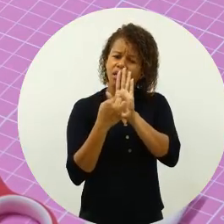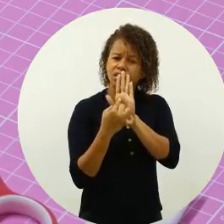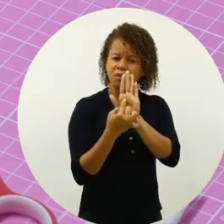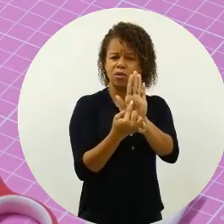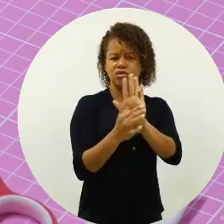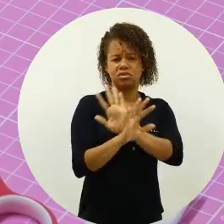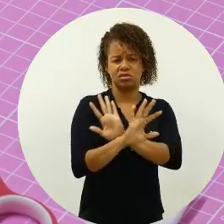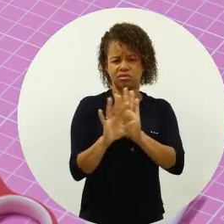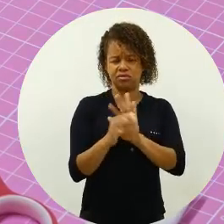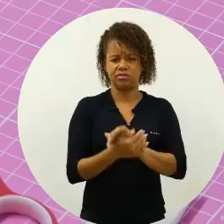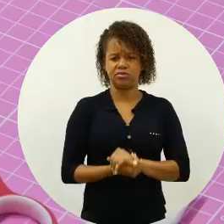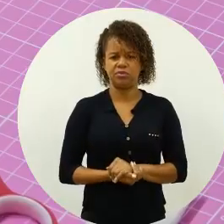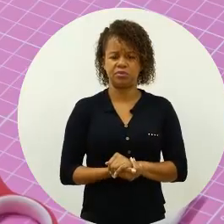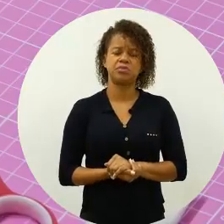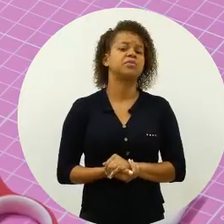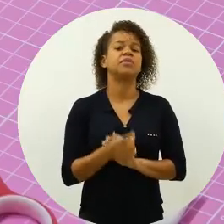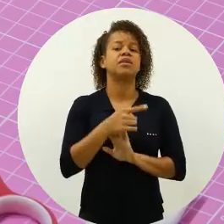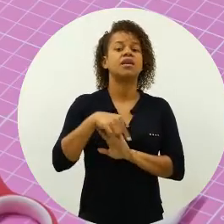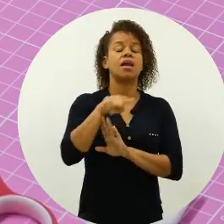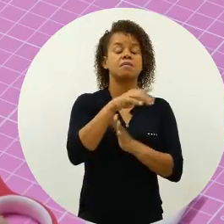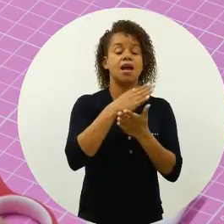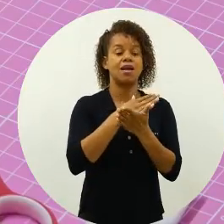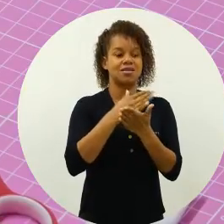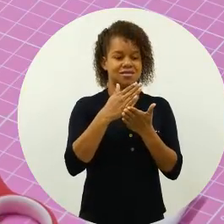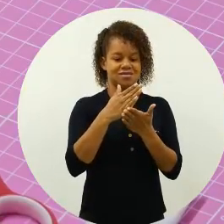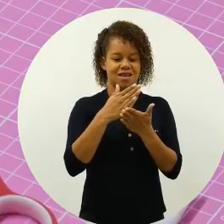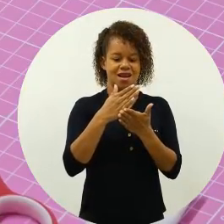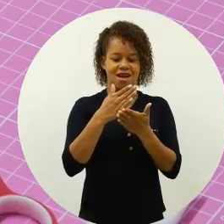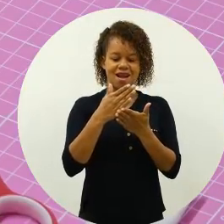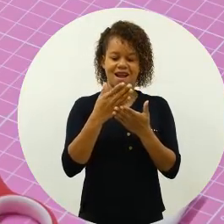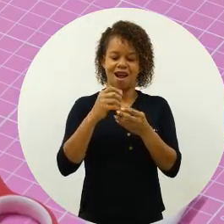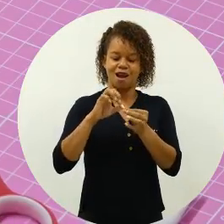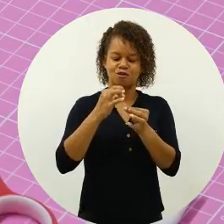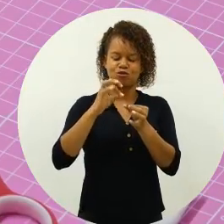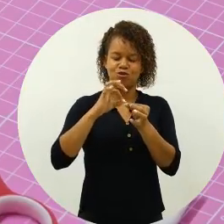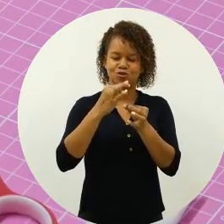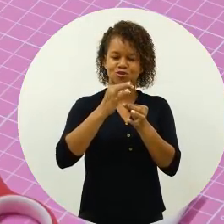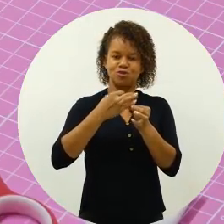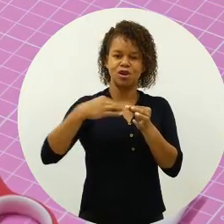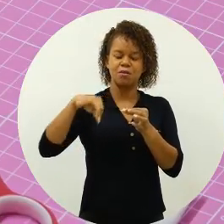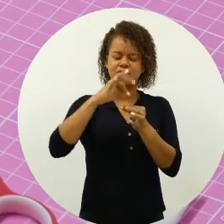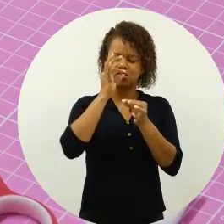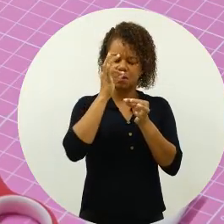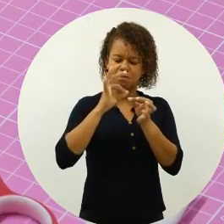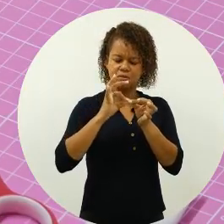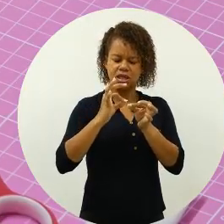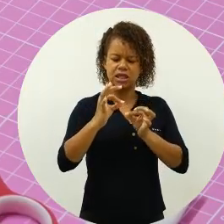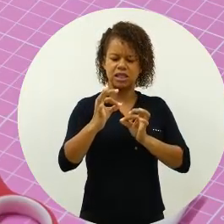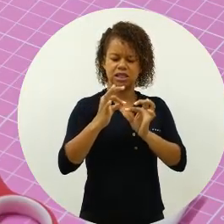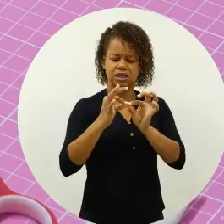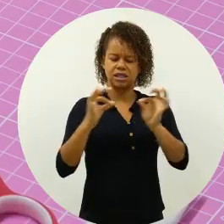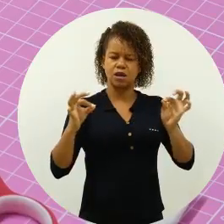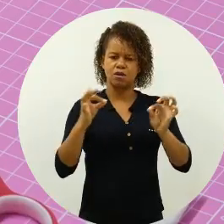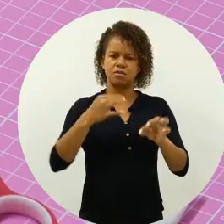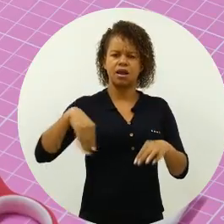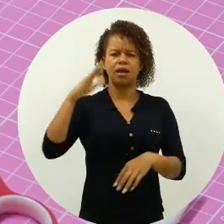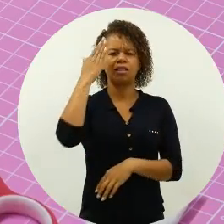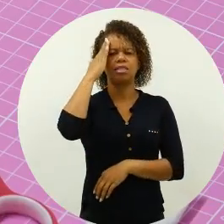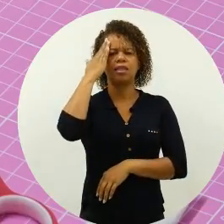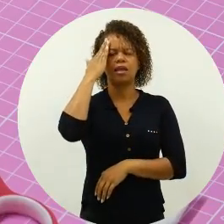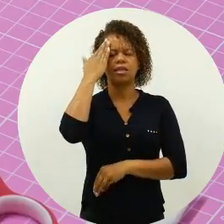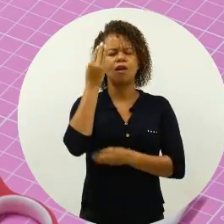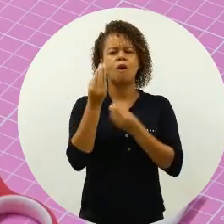demonstração. E aí, para iniciar a costura, é preciso a gente fazer uma medição para entender